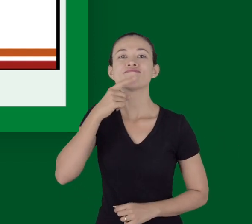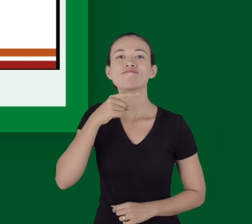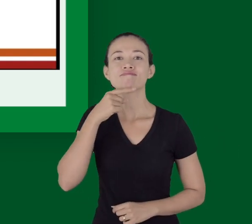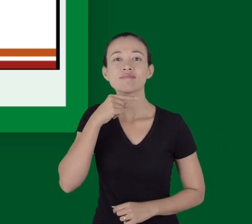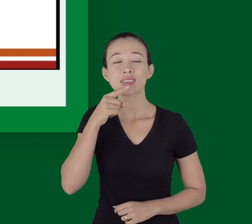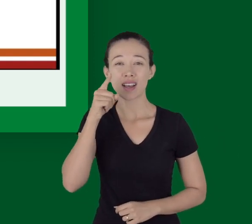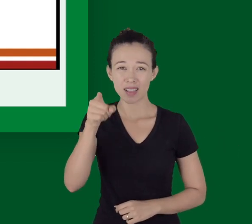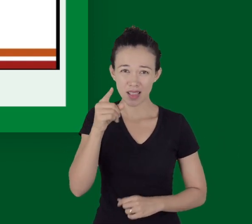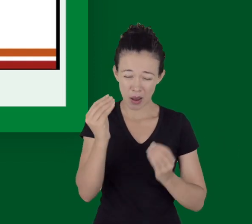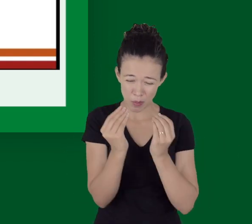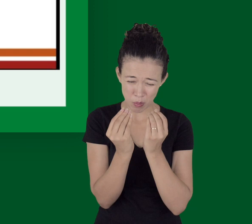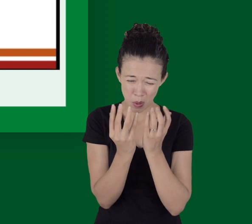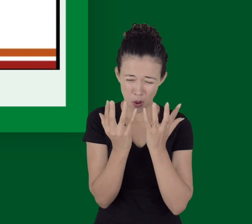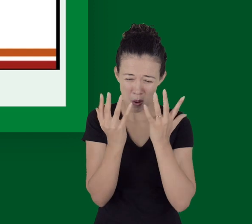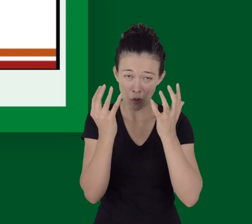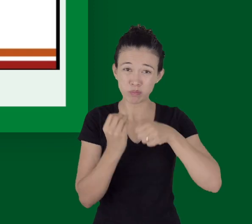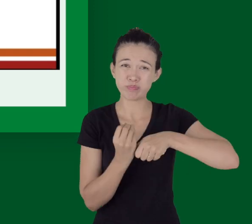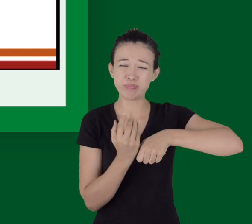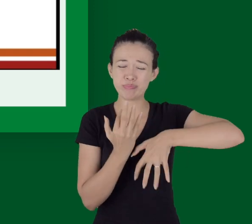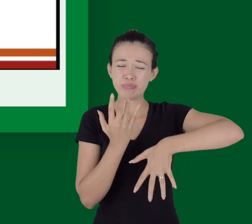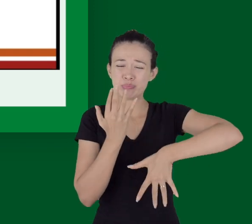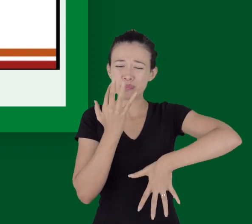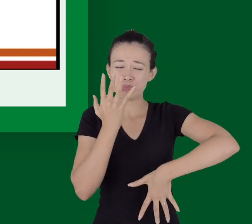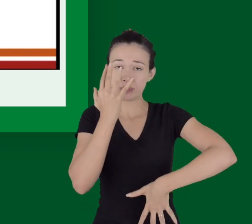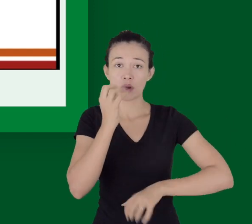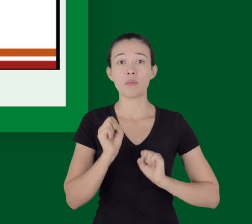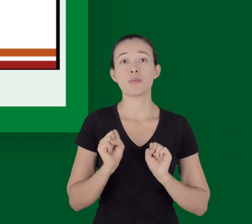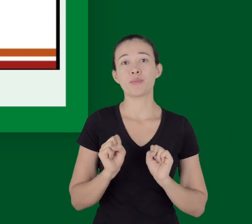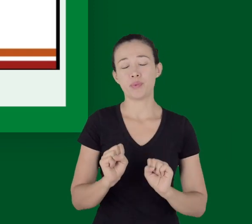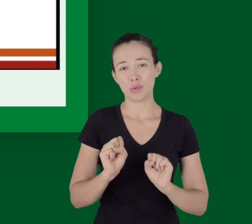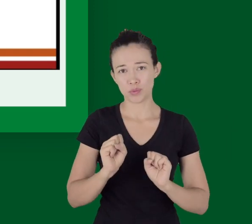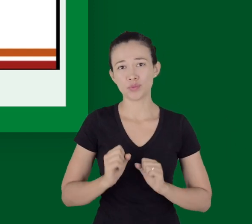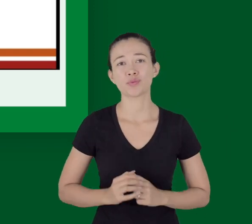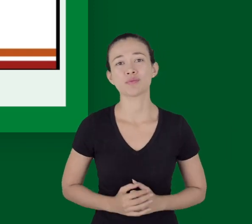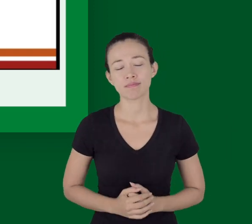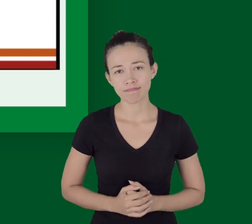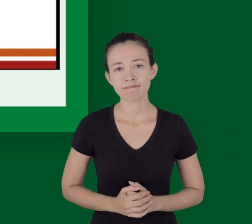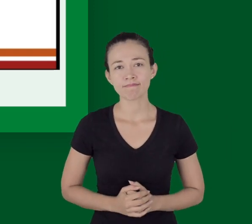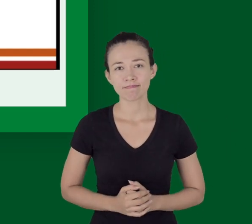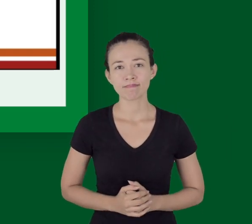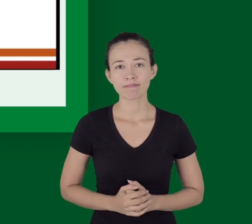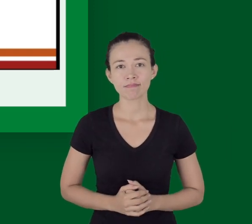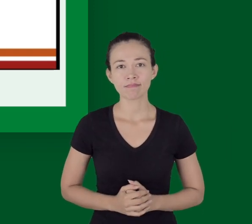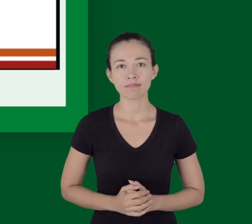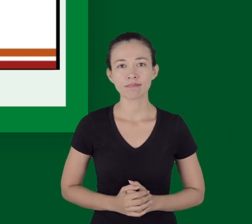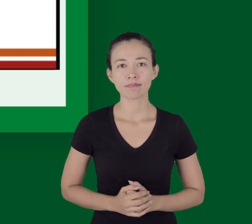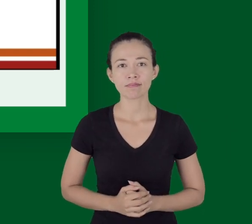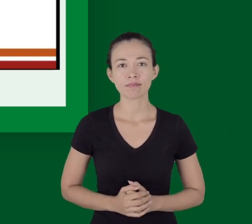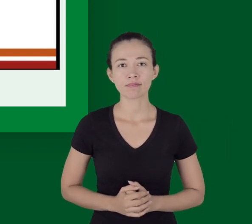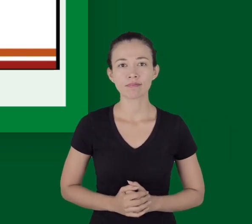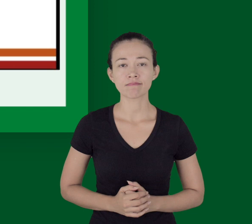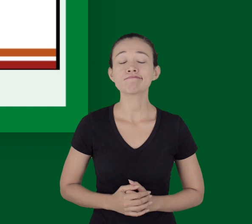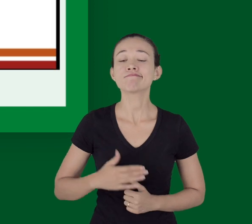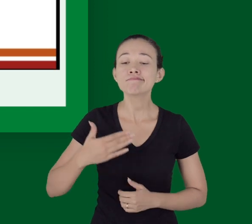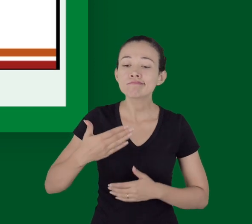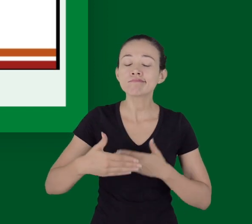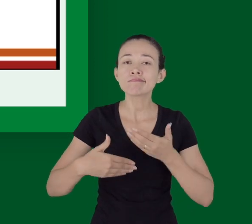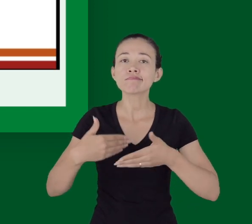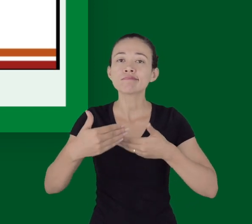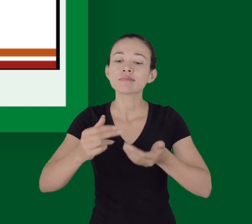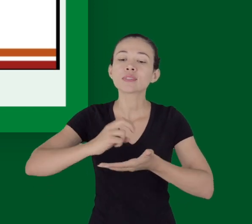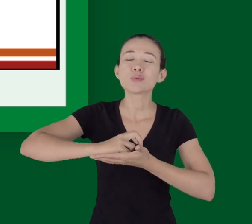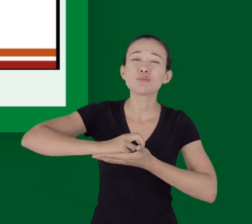sistema de drenagem ventricular, os processos infecciosos, a irritação desse tecido neurológico que gera muitas